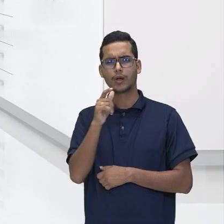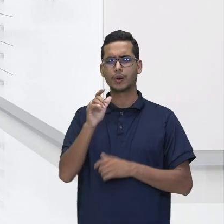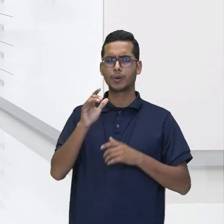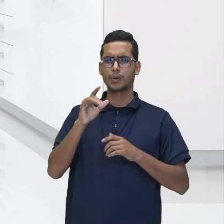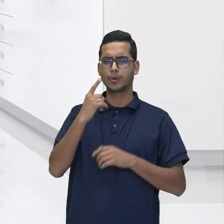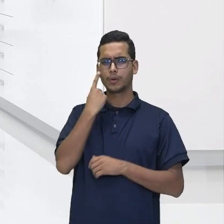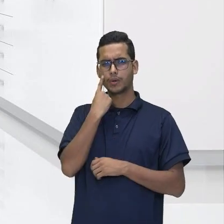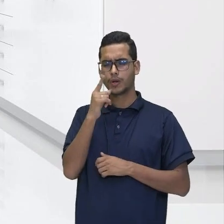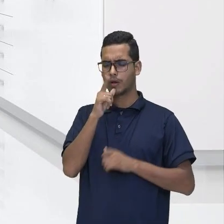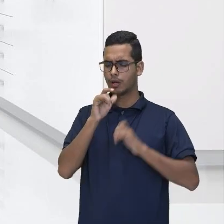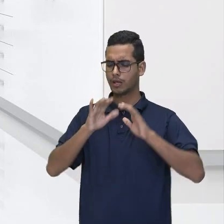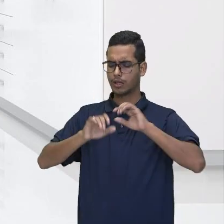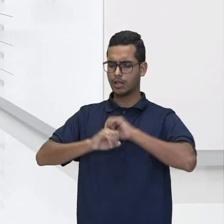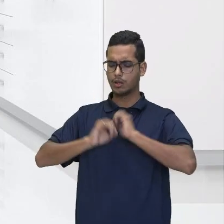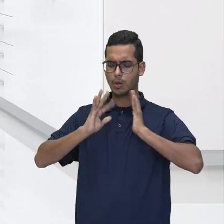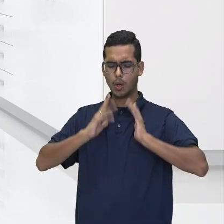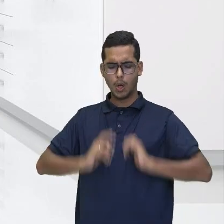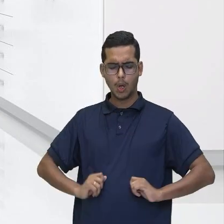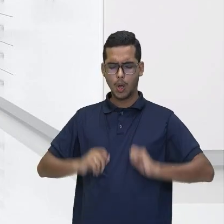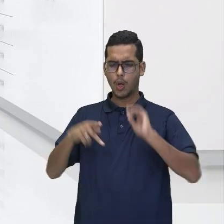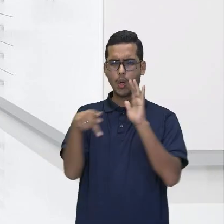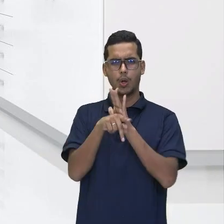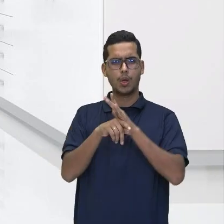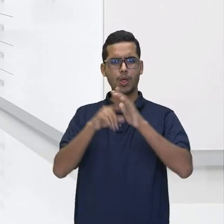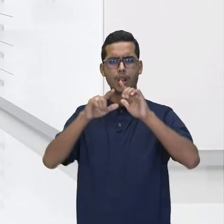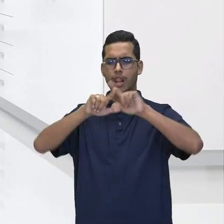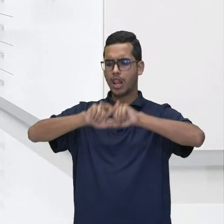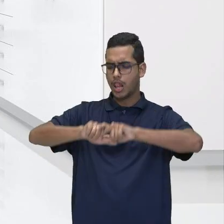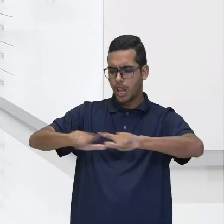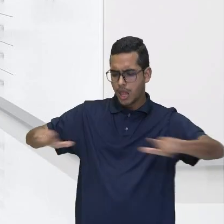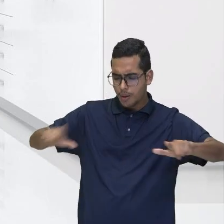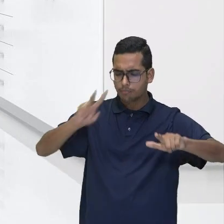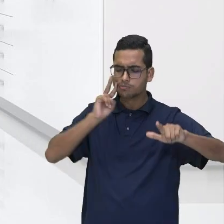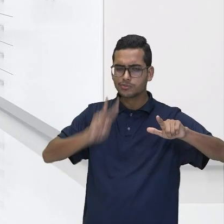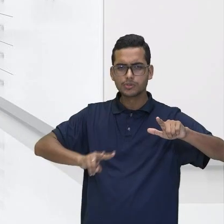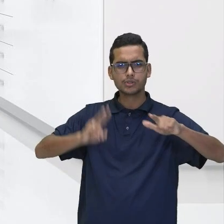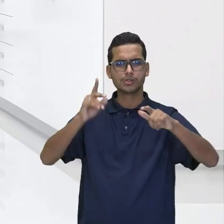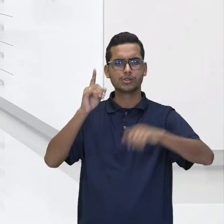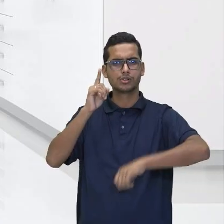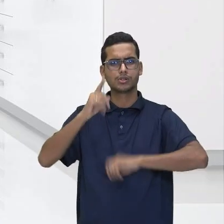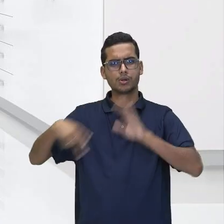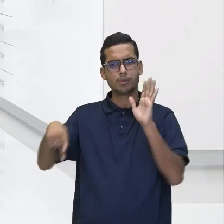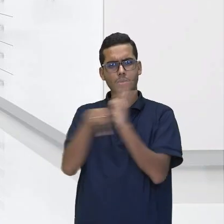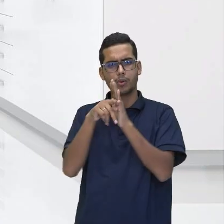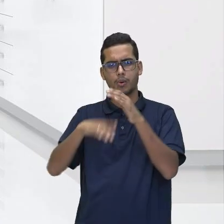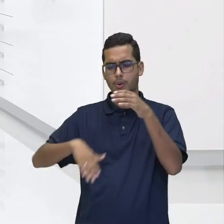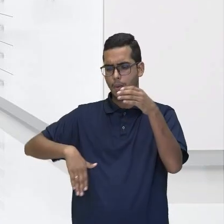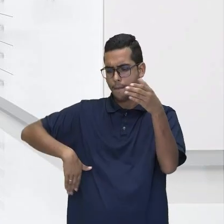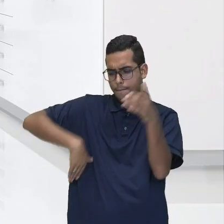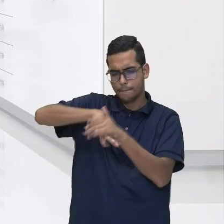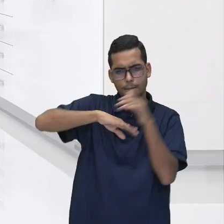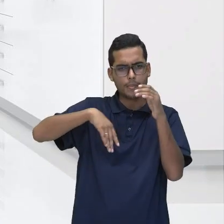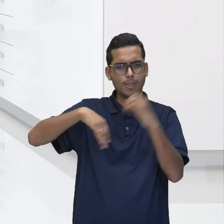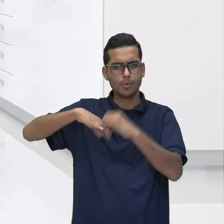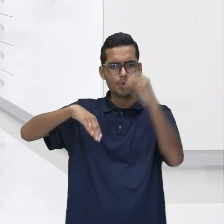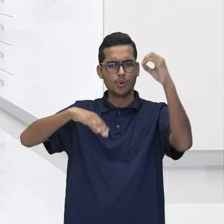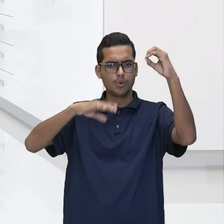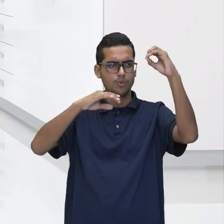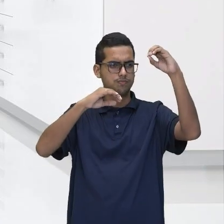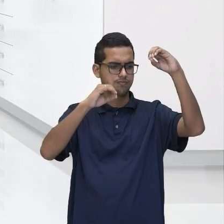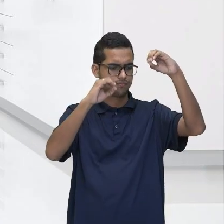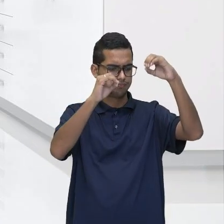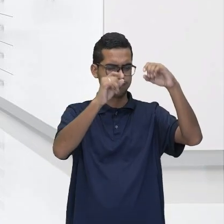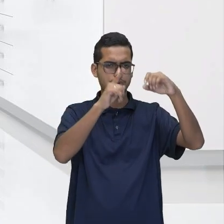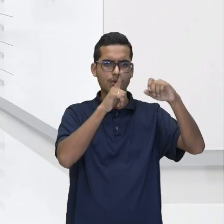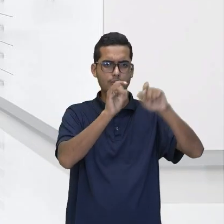né, clarinha, que a bola, quando você está jogando bola ali, né, a bola vai e cai naquele ambiente